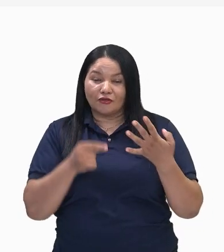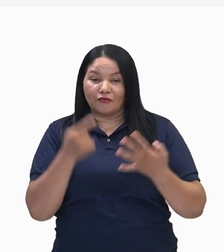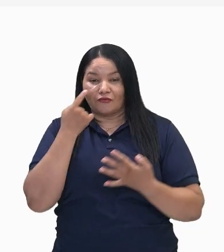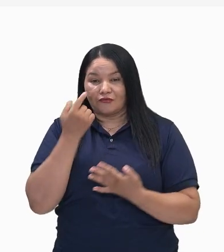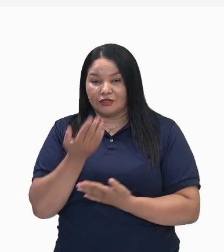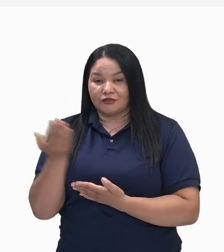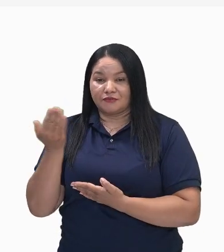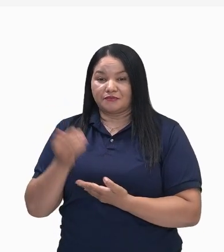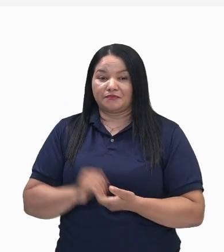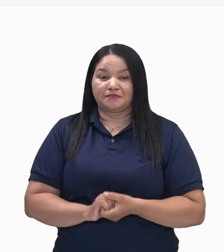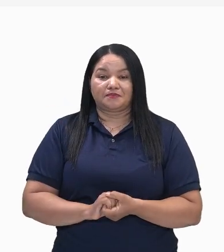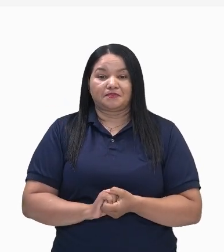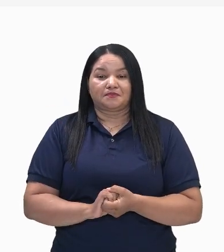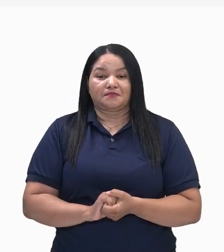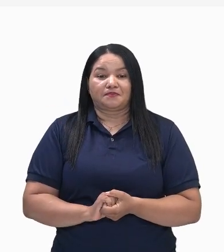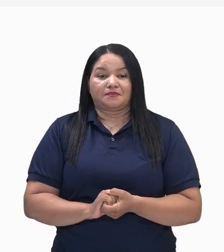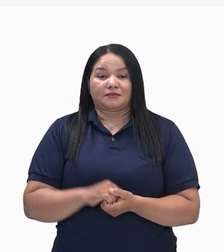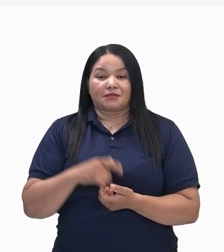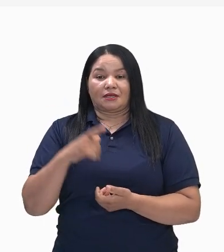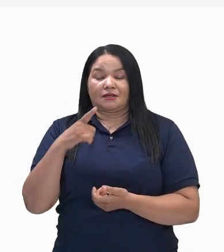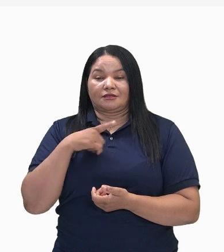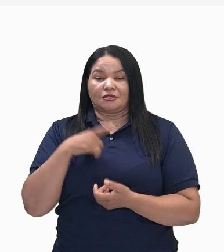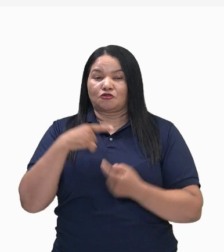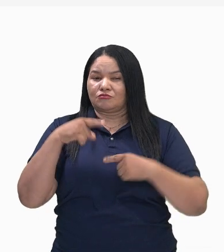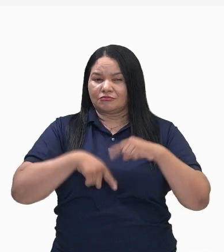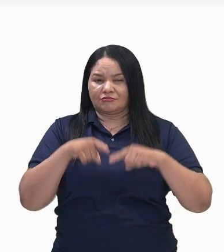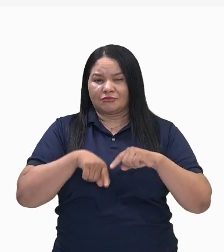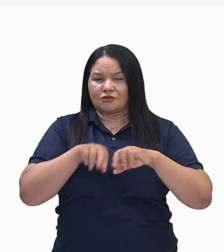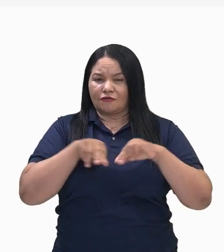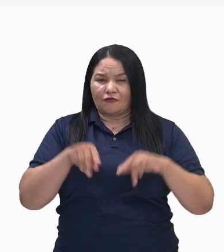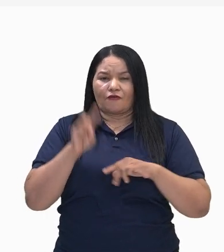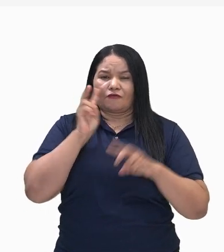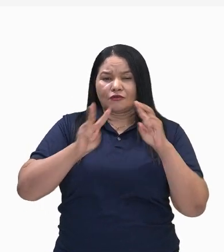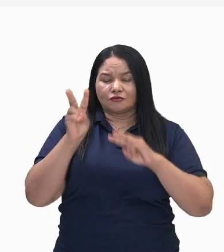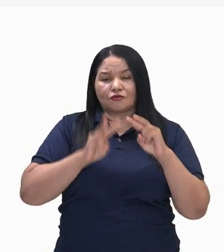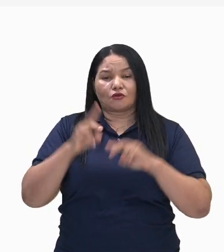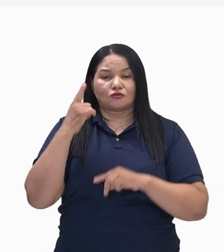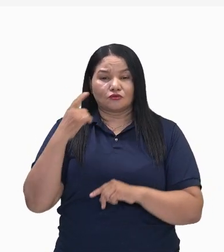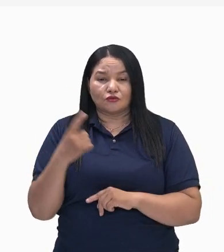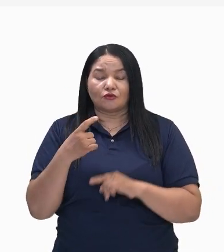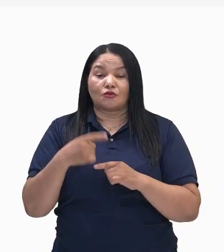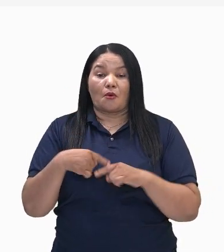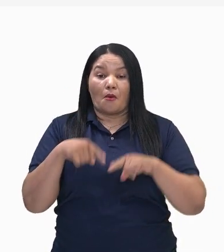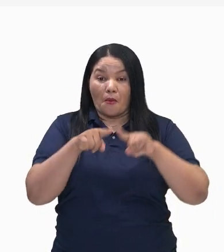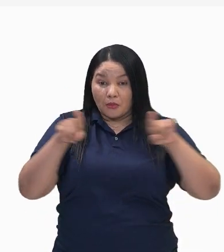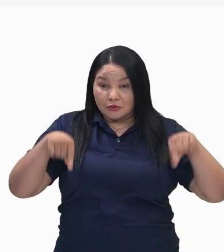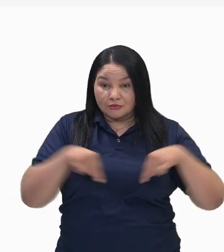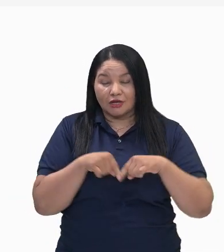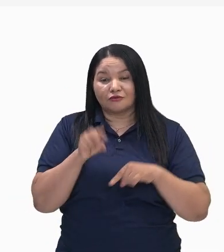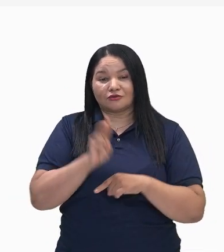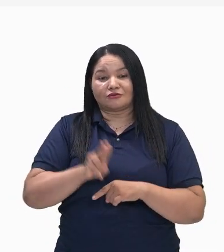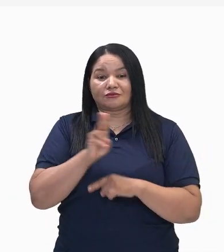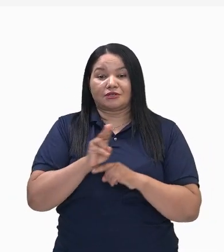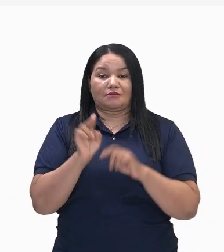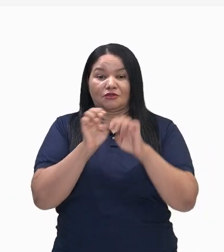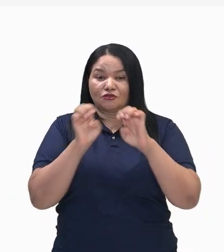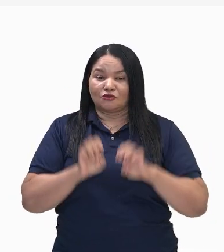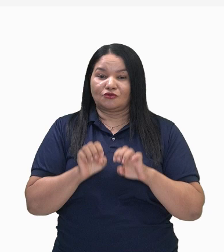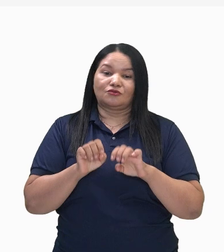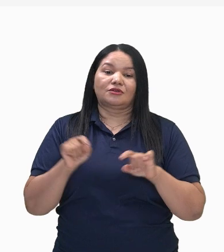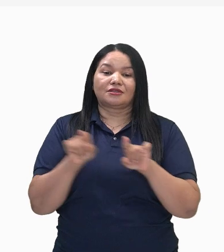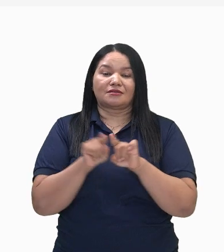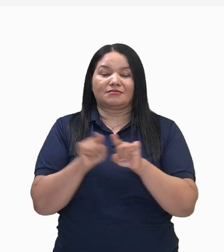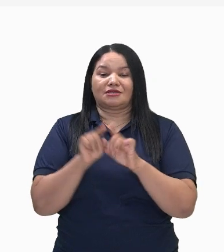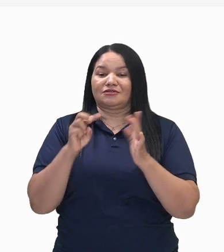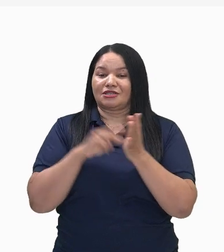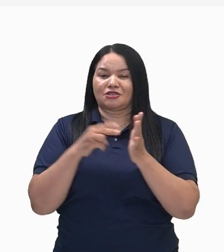ver? Então, são os recursos visuais, sonoros, espaciais, né, utilizados para estruturar e dar